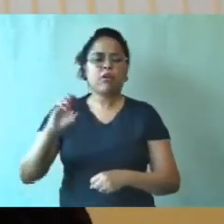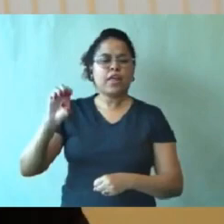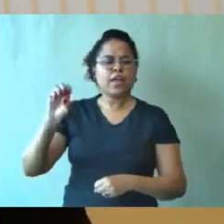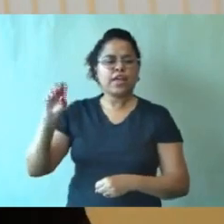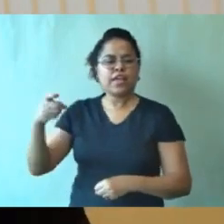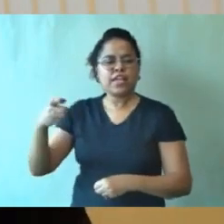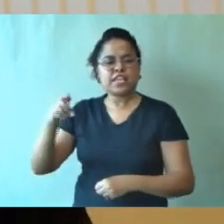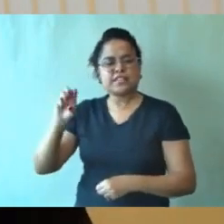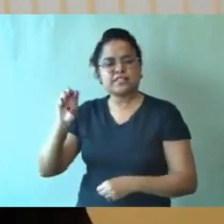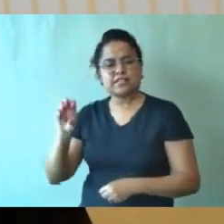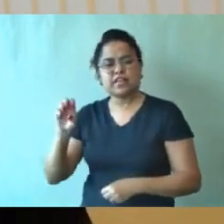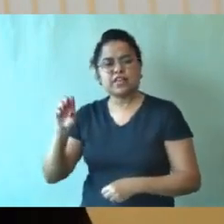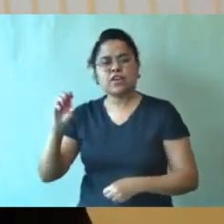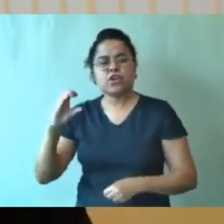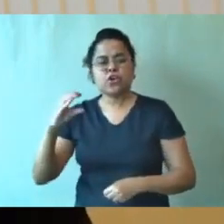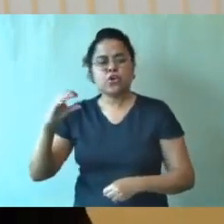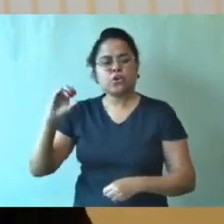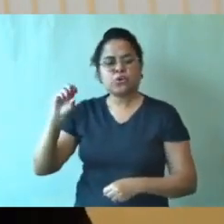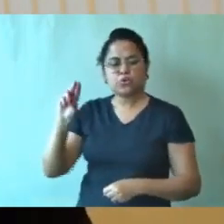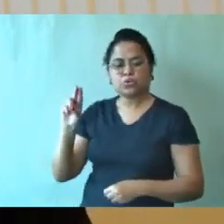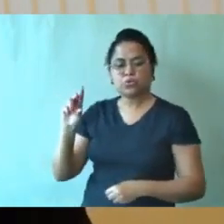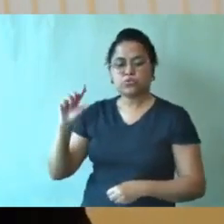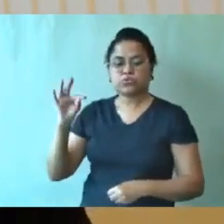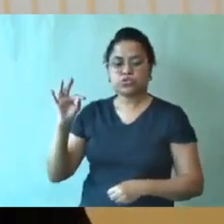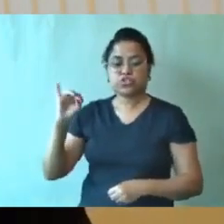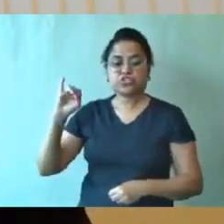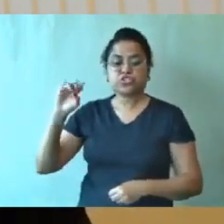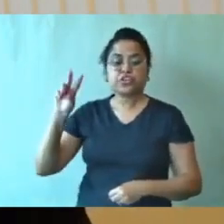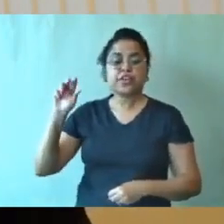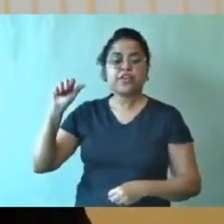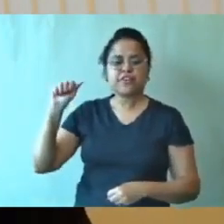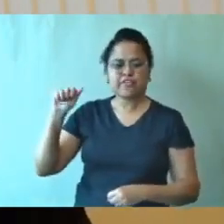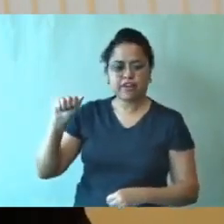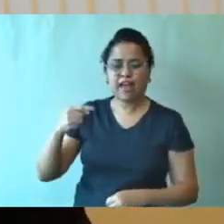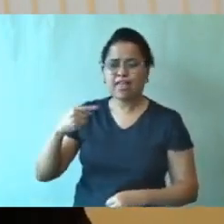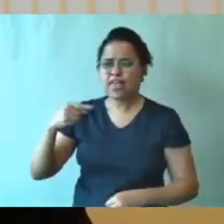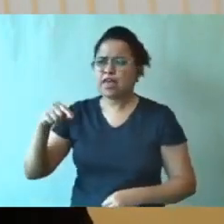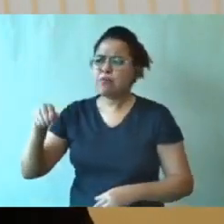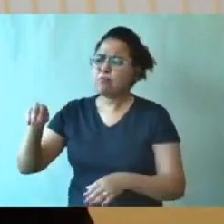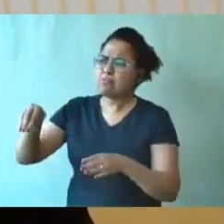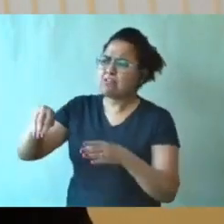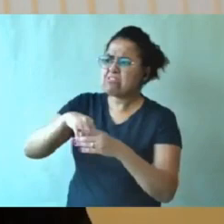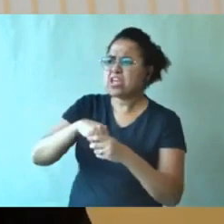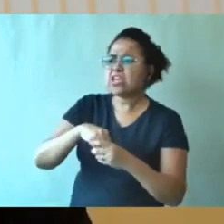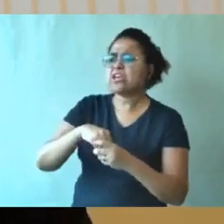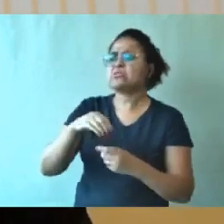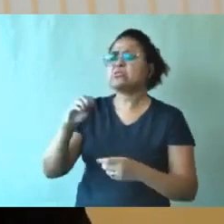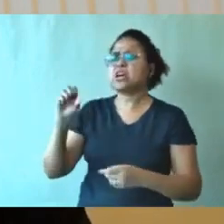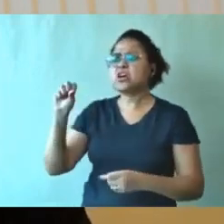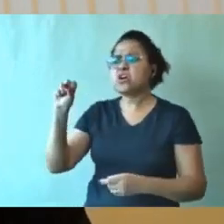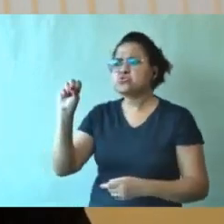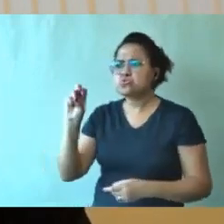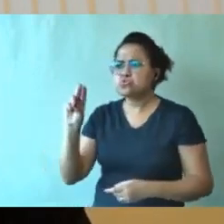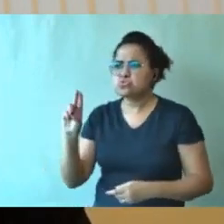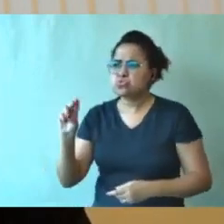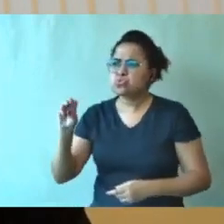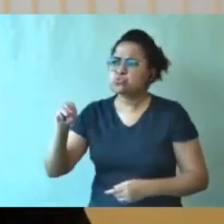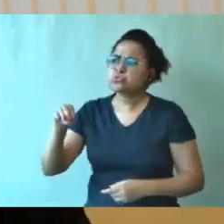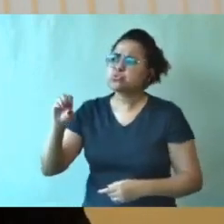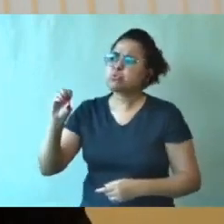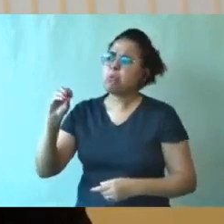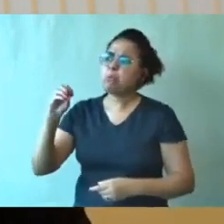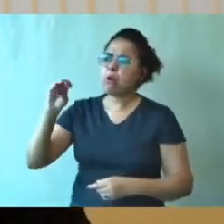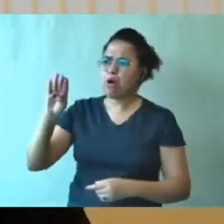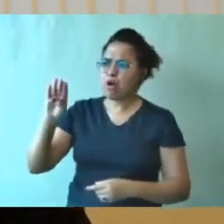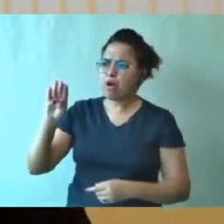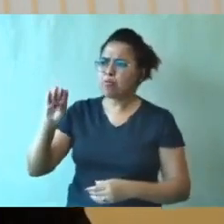os documentos vindo para dentro da SUMOB para conceder a anuência, né? Isso atrasou o processo. E